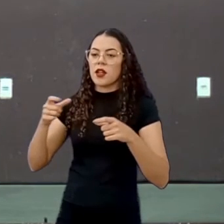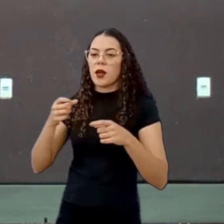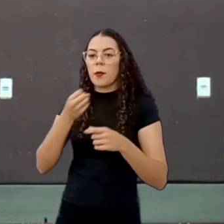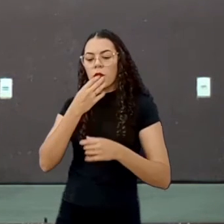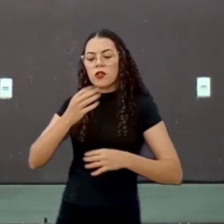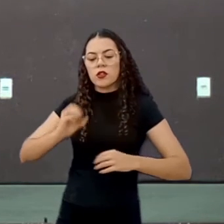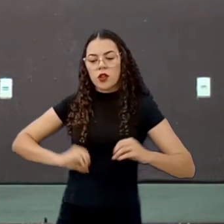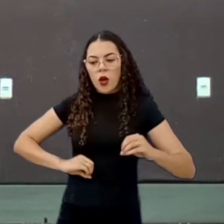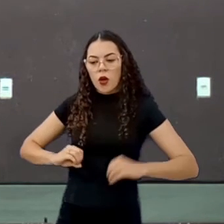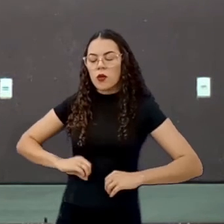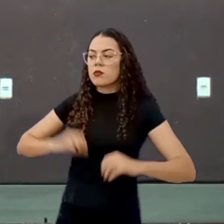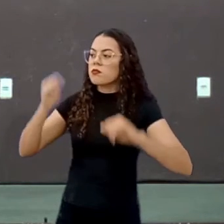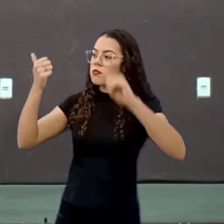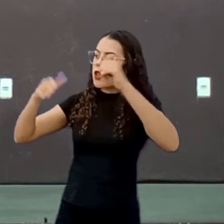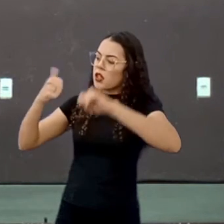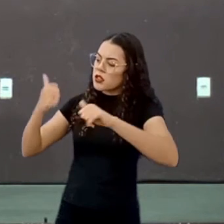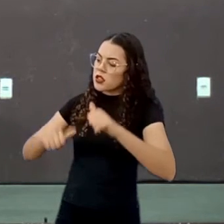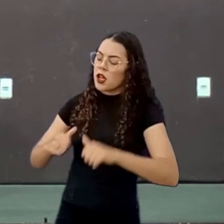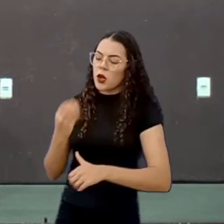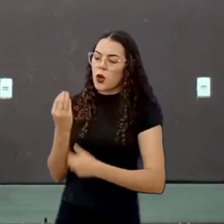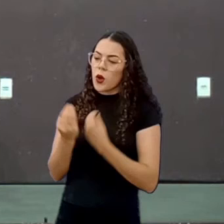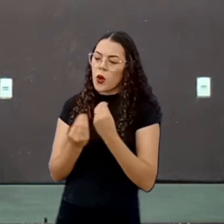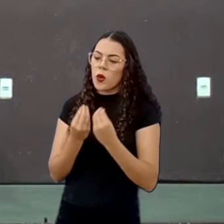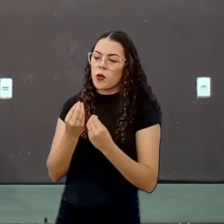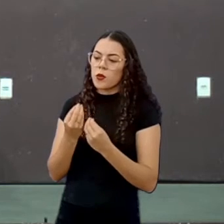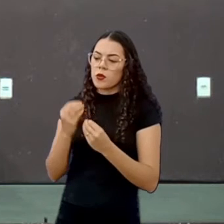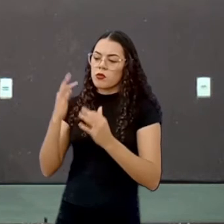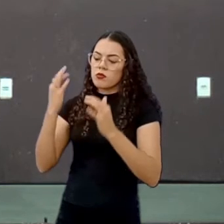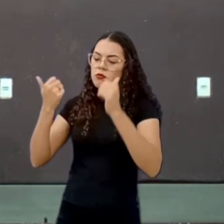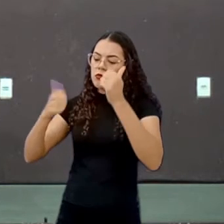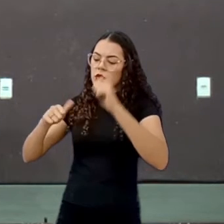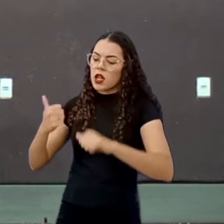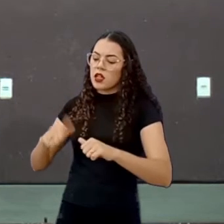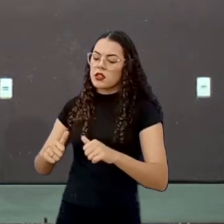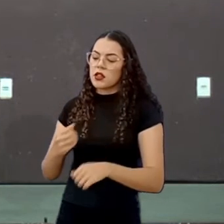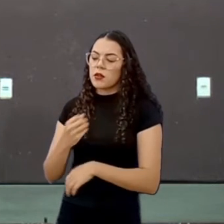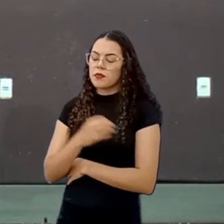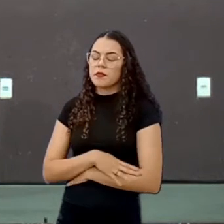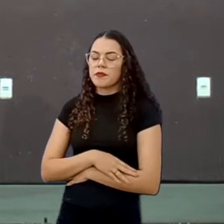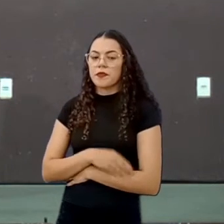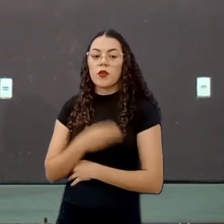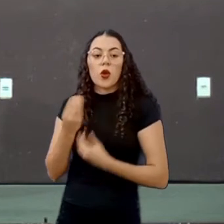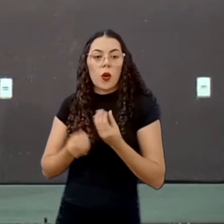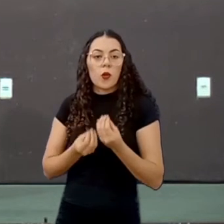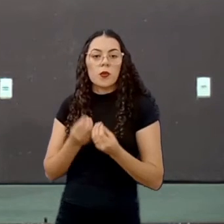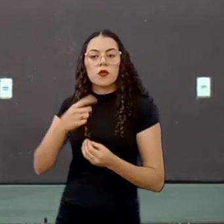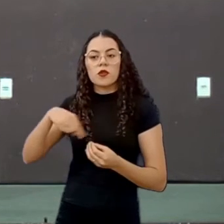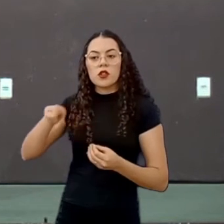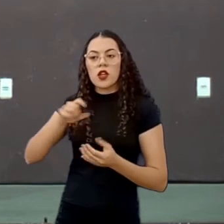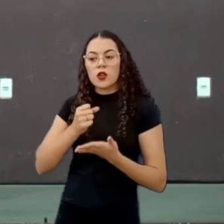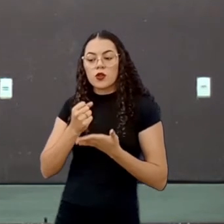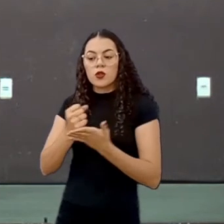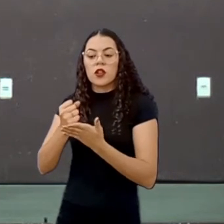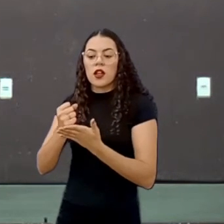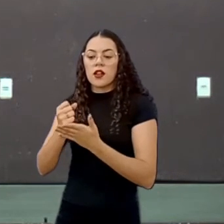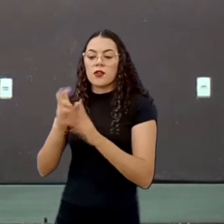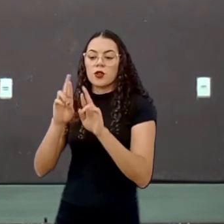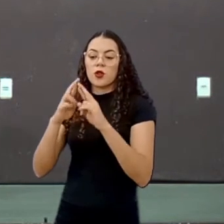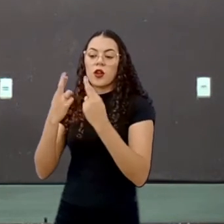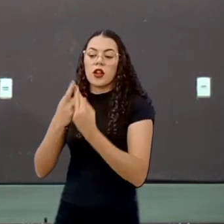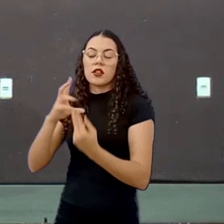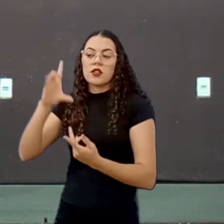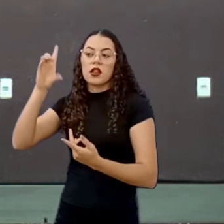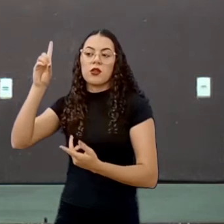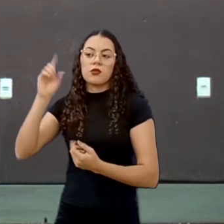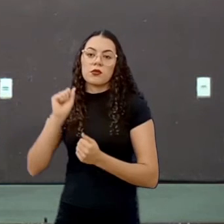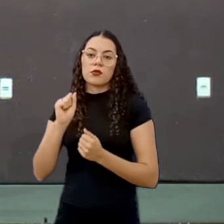avalie um pouquinho, como é que estão os teus frutos? O que é que você tem contribuído no reino de Deus? O